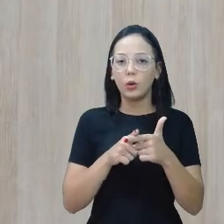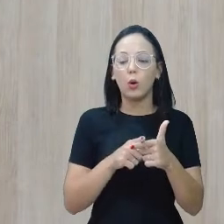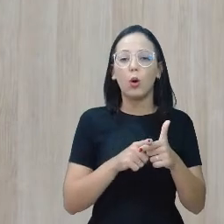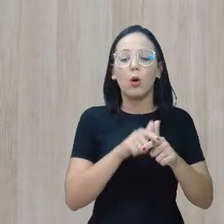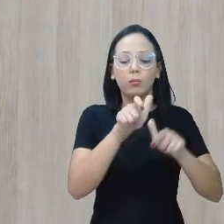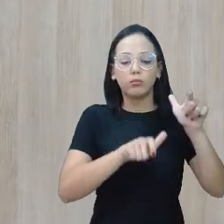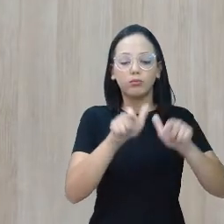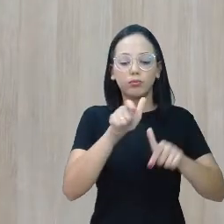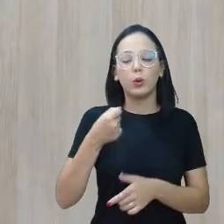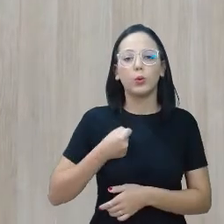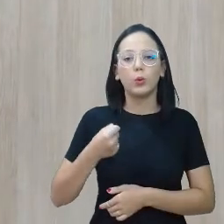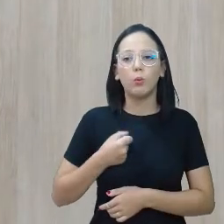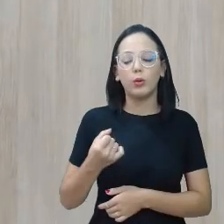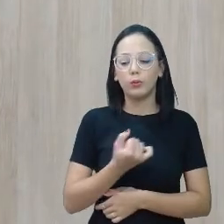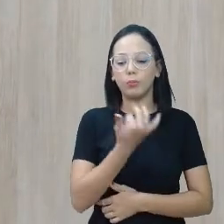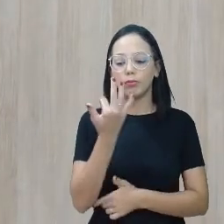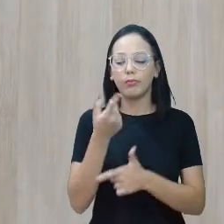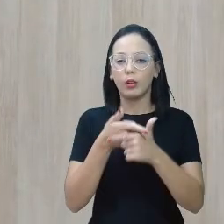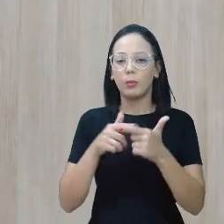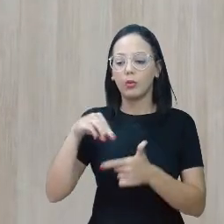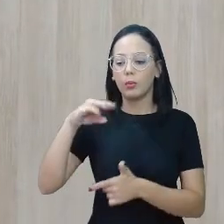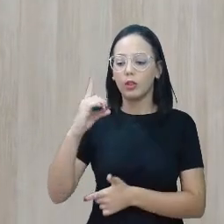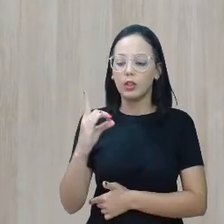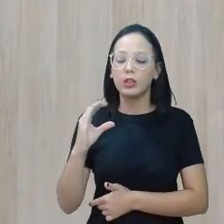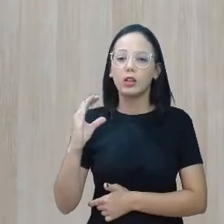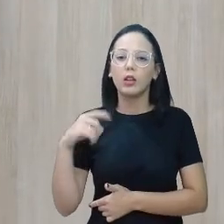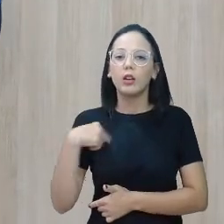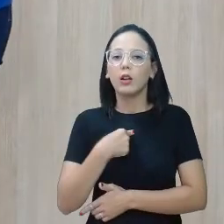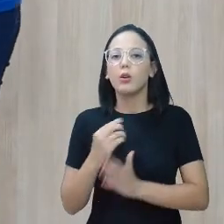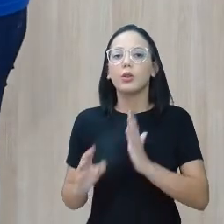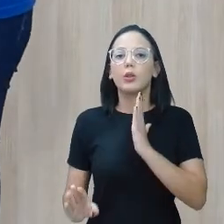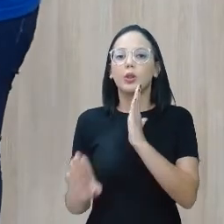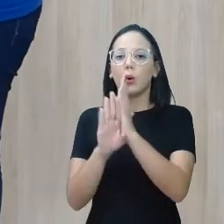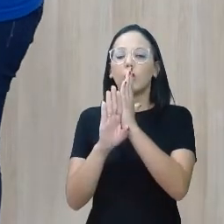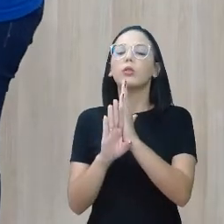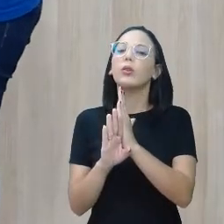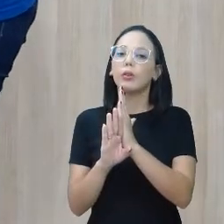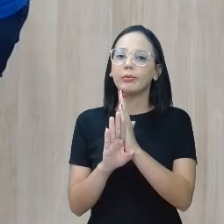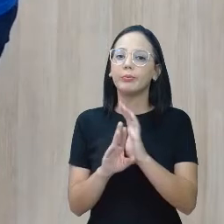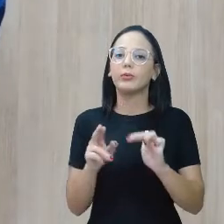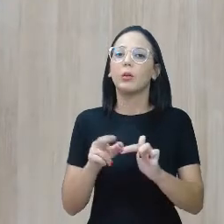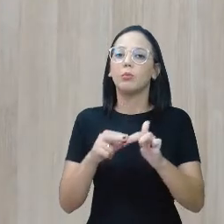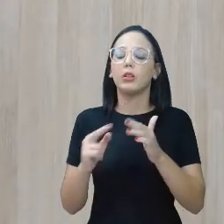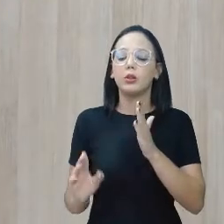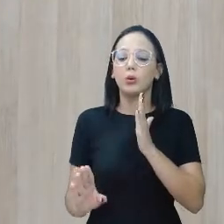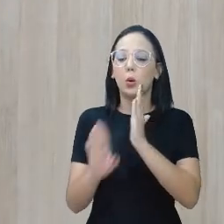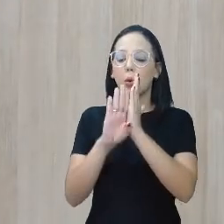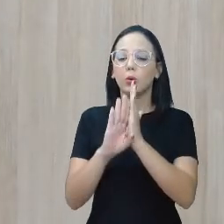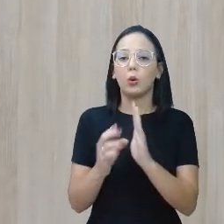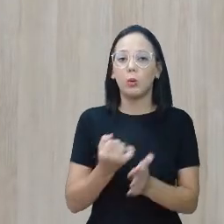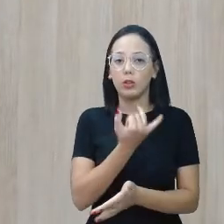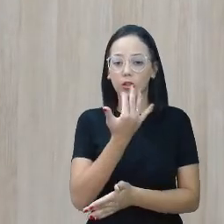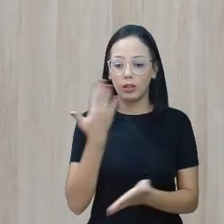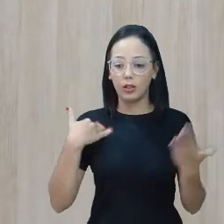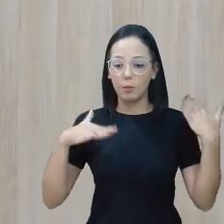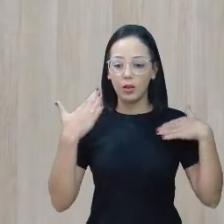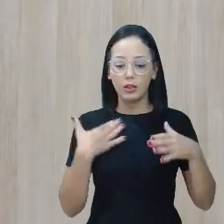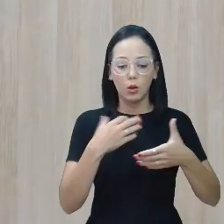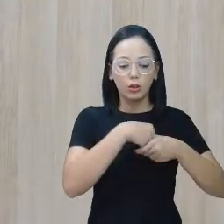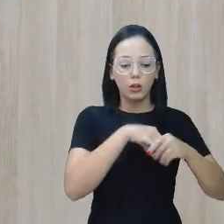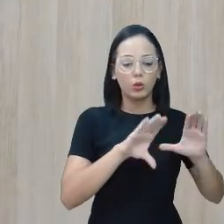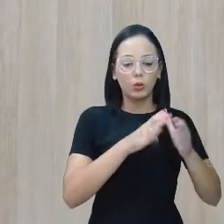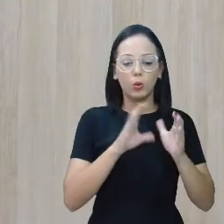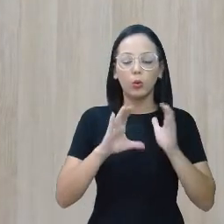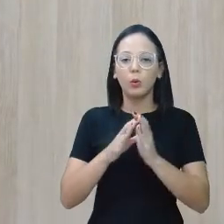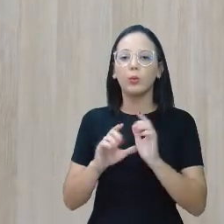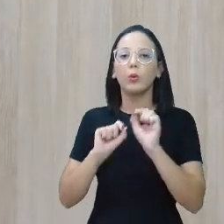dos valores pela quantidade do MDC que a gente achou. Fazendo isso, a gente achou a quantidade de passeios em cada grupo,